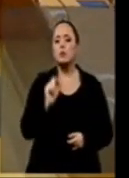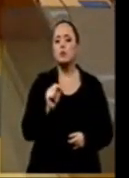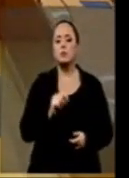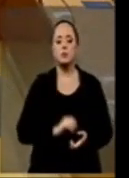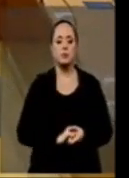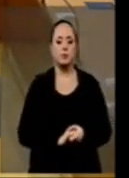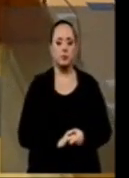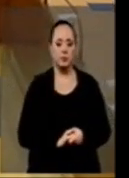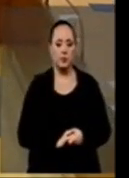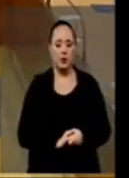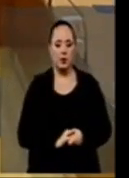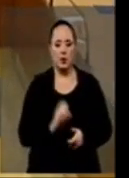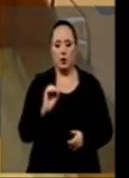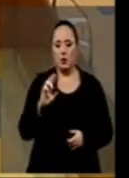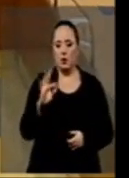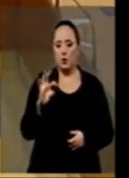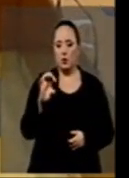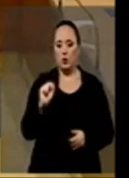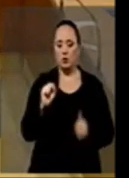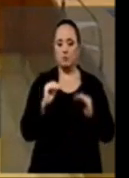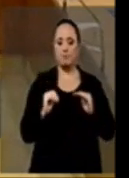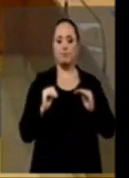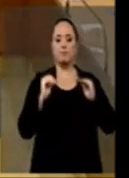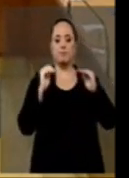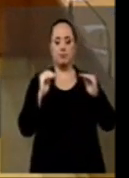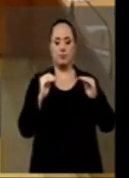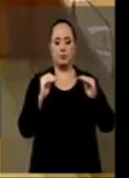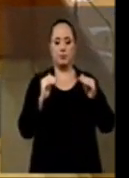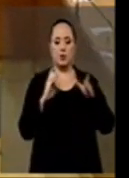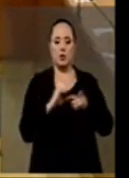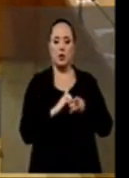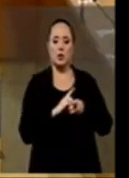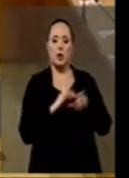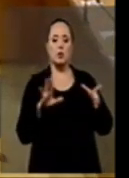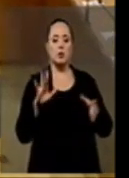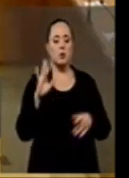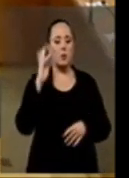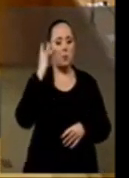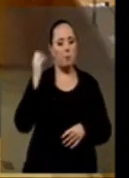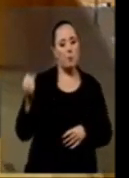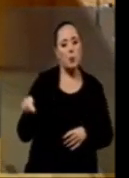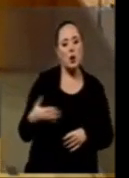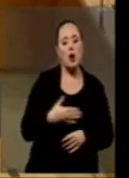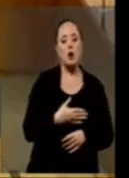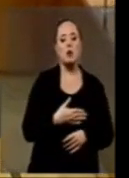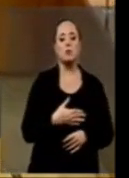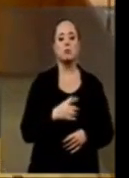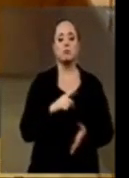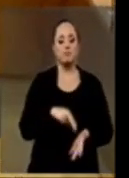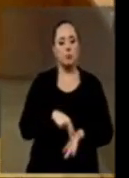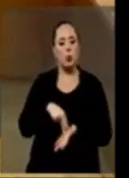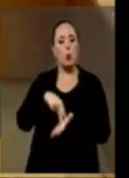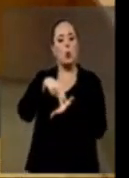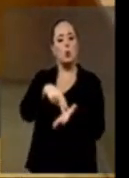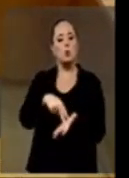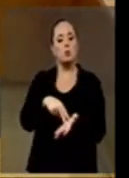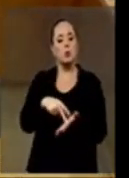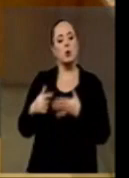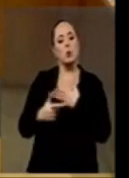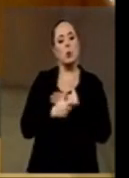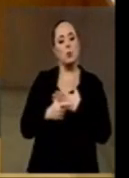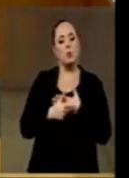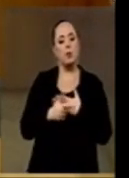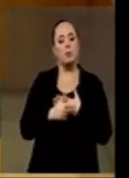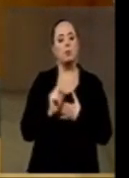às cortes supremas nas democracias modernas ocupam o lugar de poder